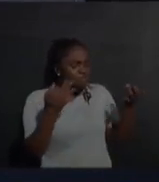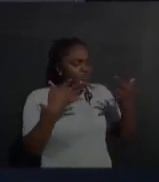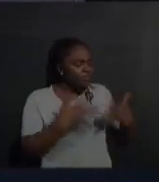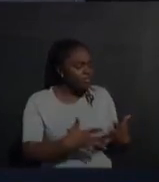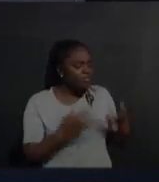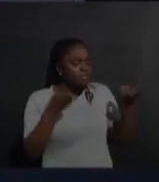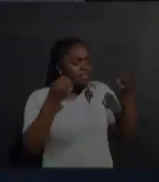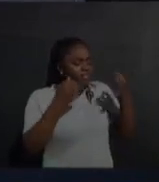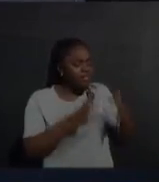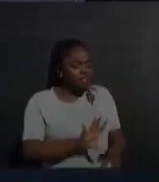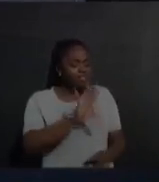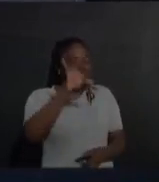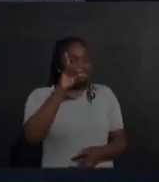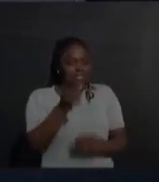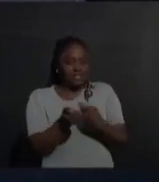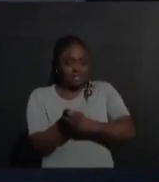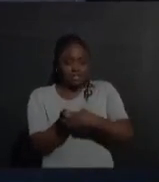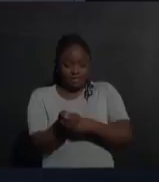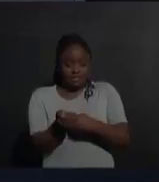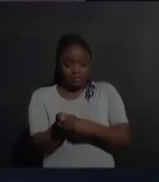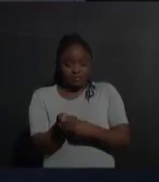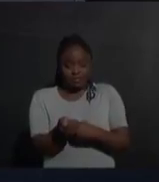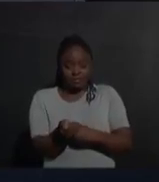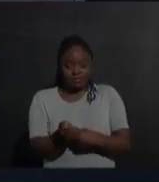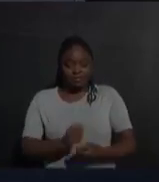ninguém explica, Deus.